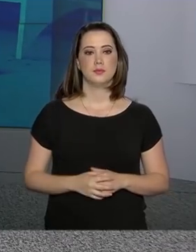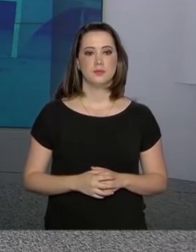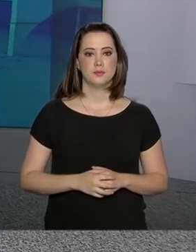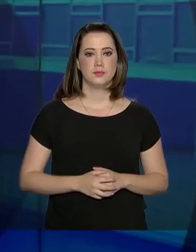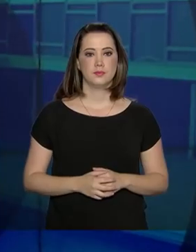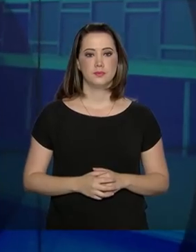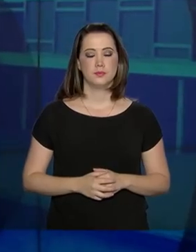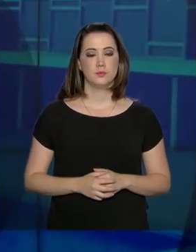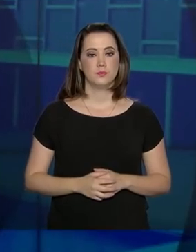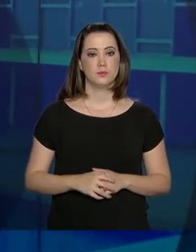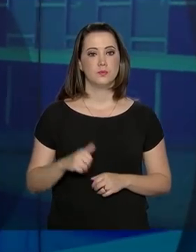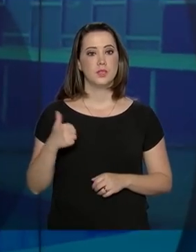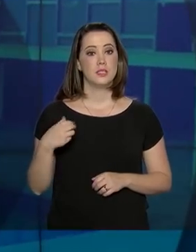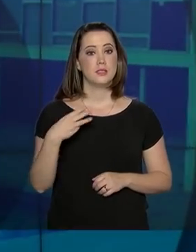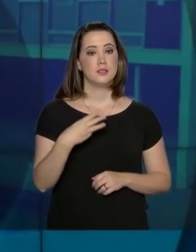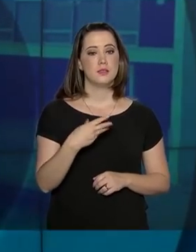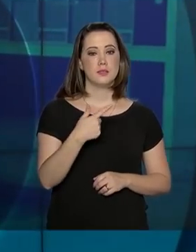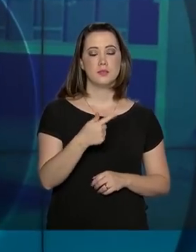março.